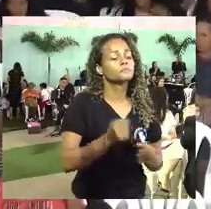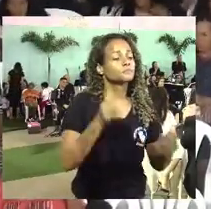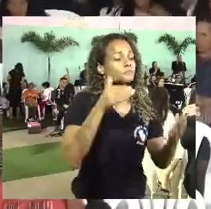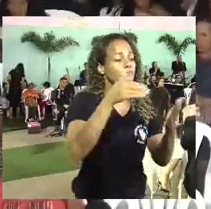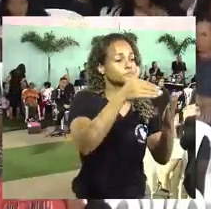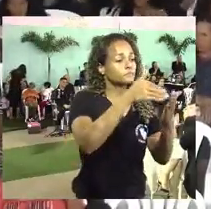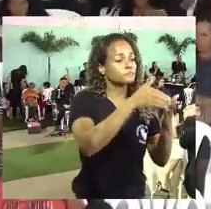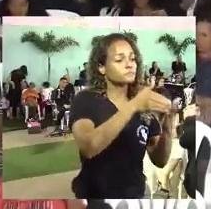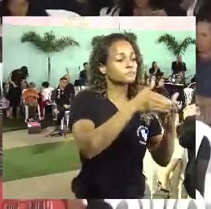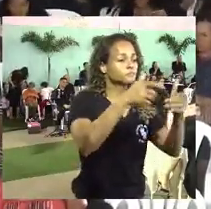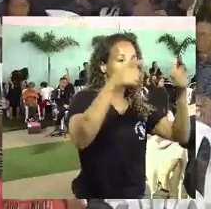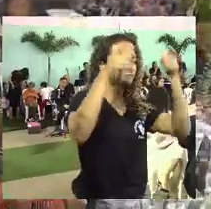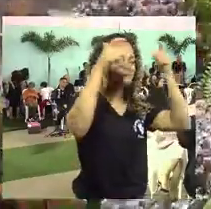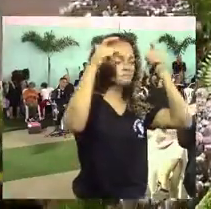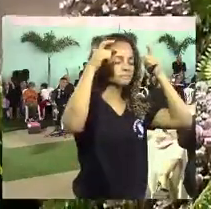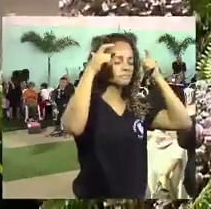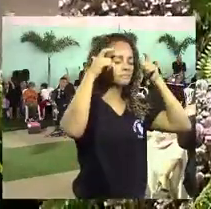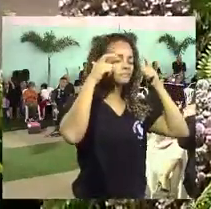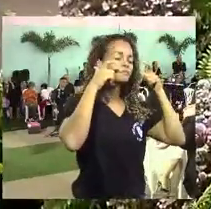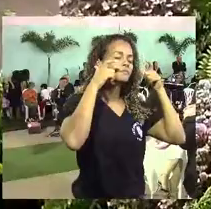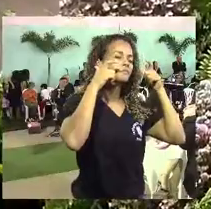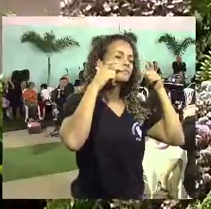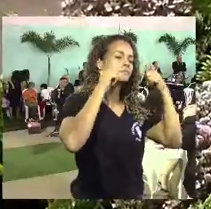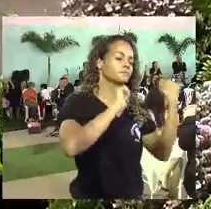por uma coroa trocar de